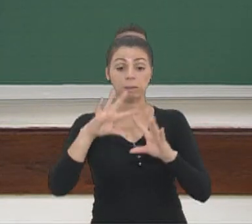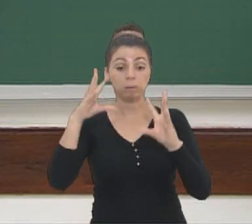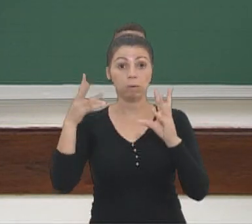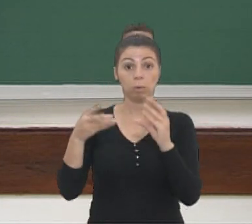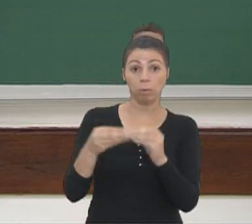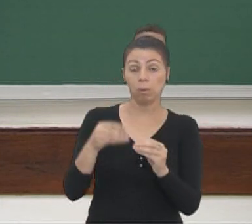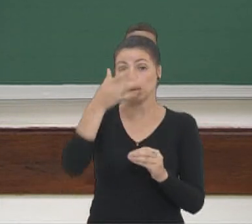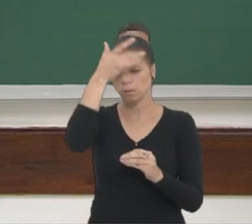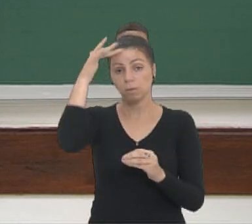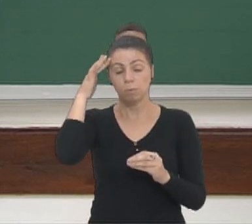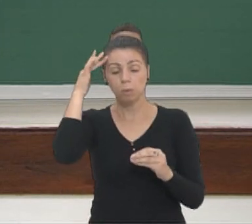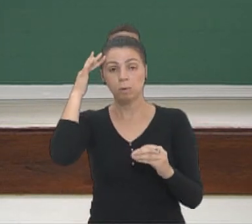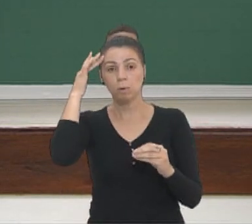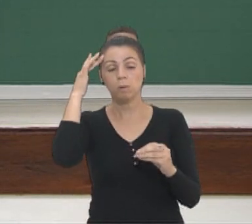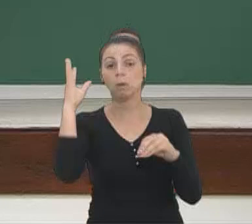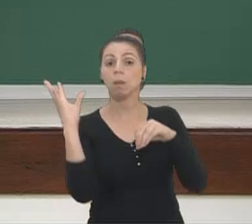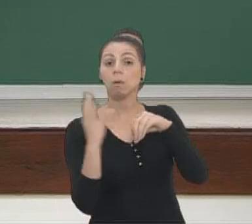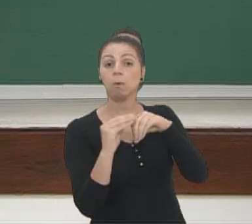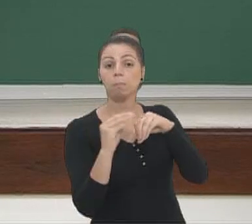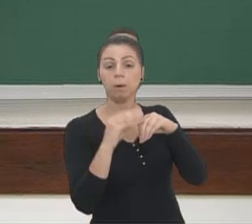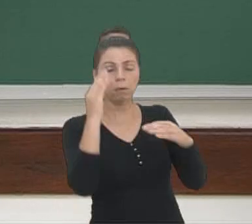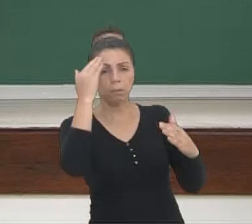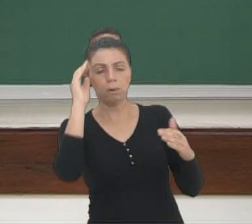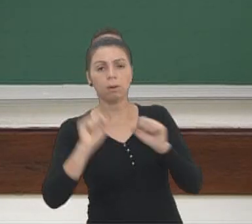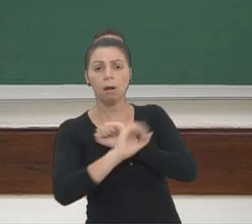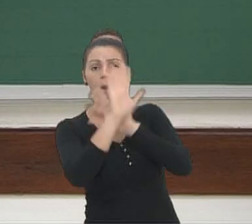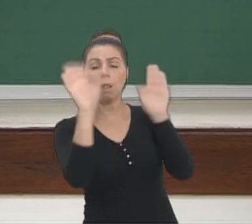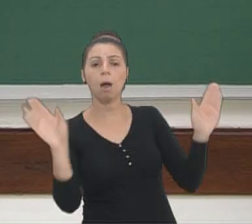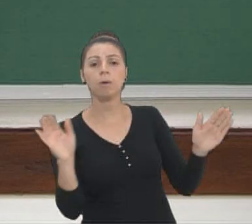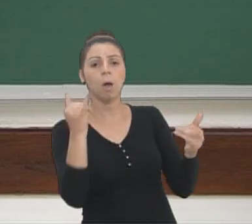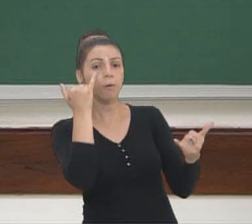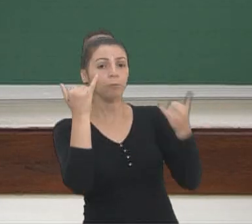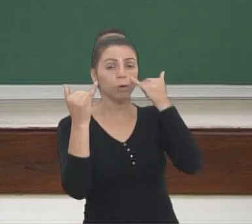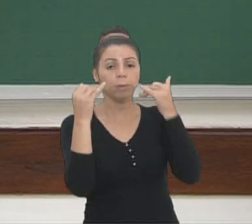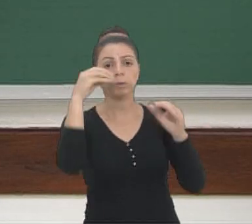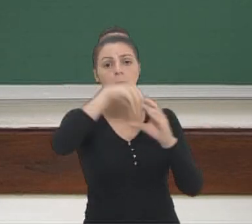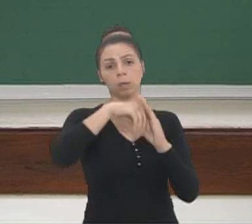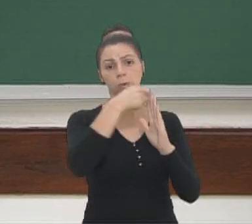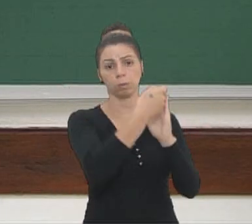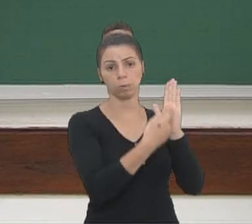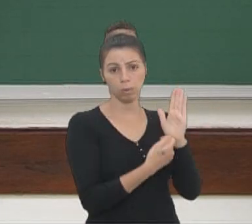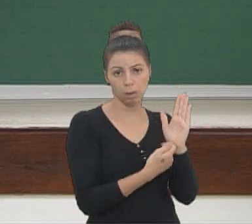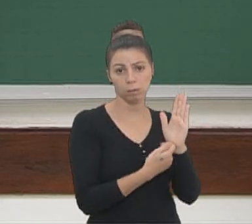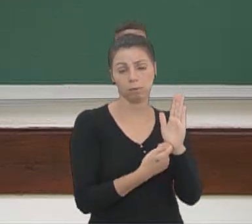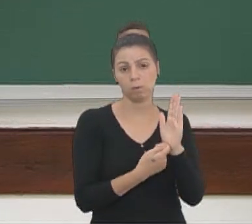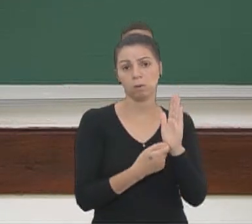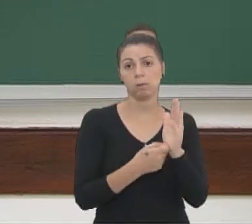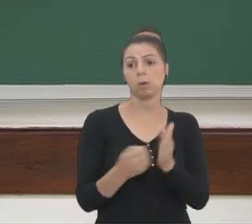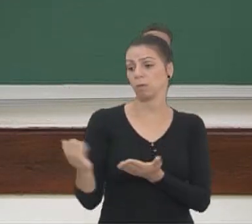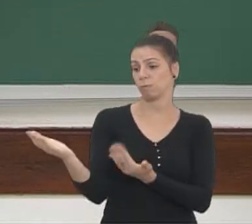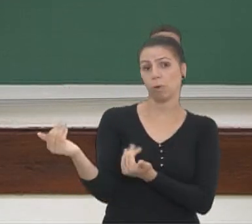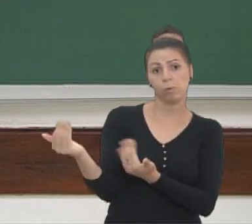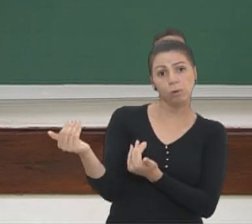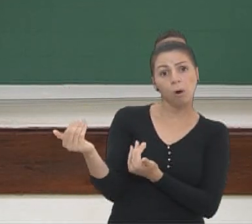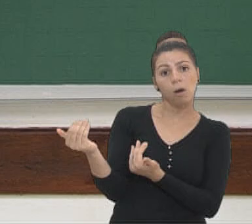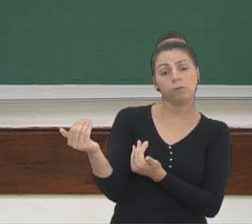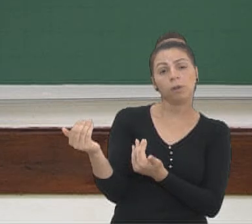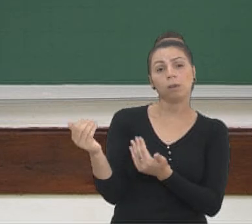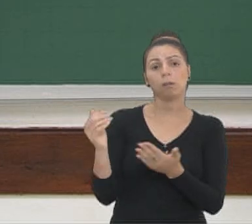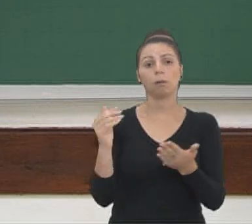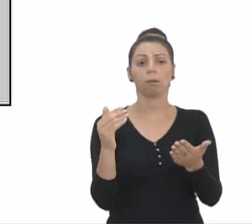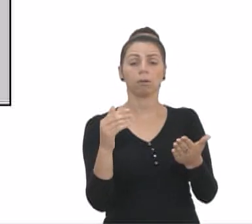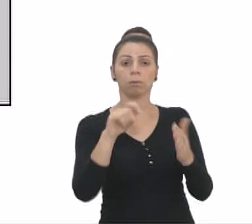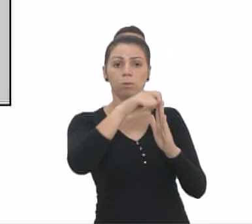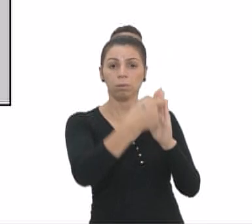Se está numa revista aí de adolescentes ou de jovens, a gente também vai entender que vai ser um leitor para essa faixa etária.